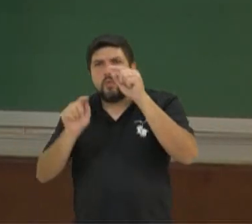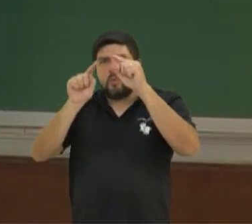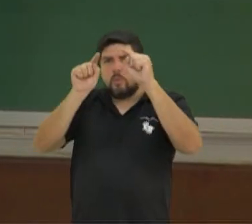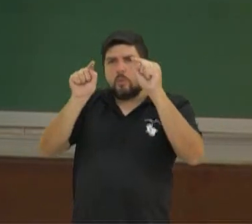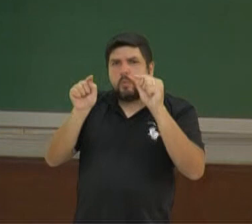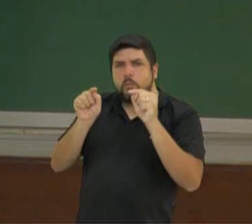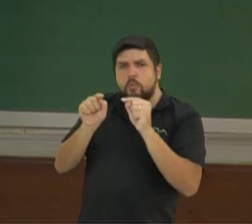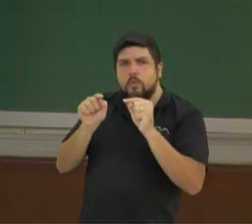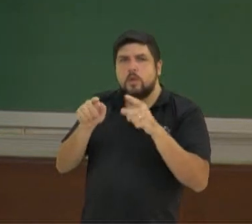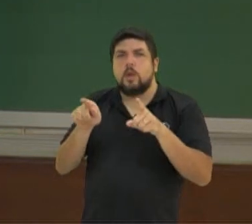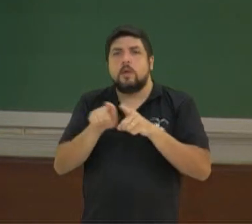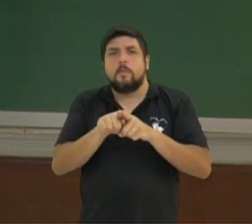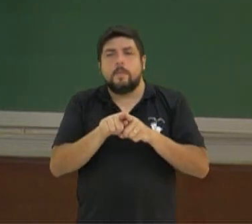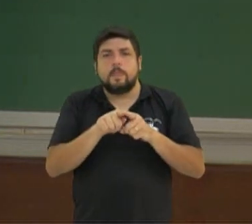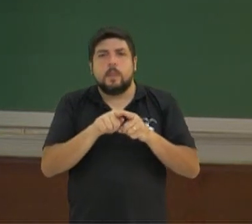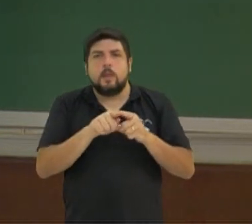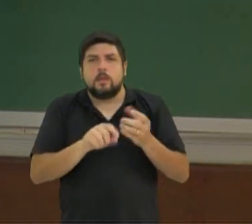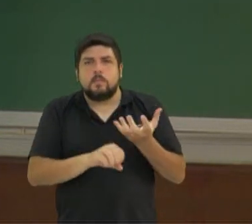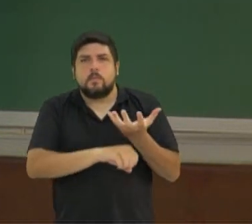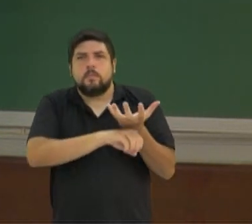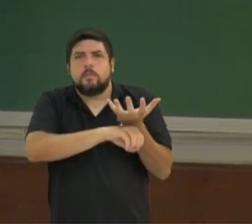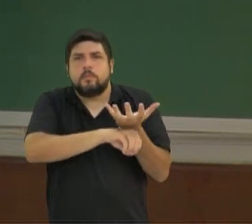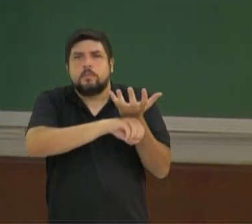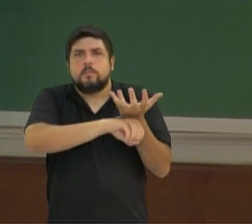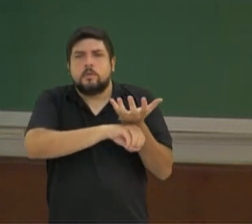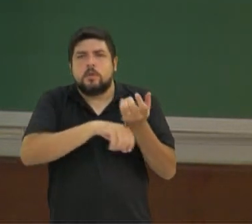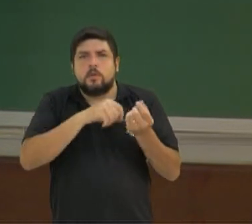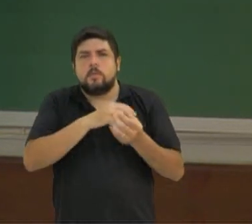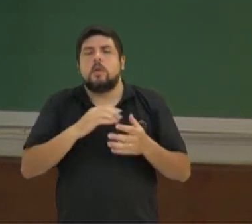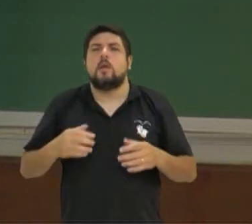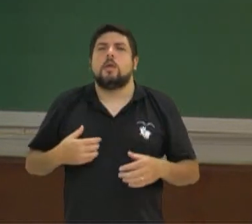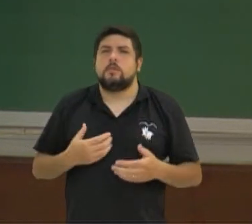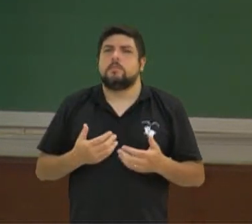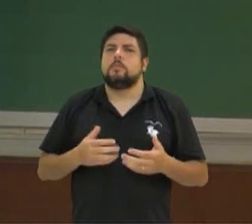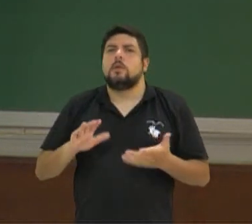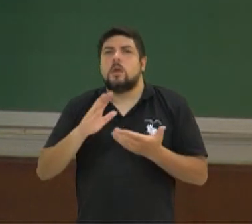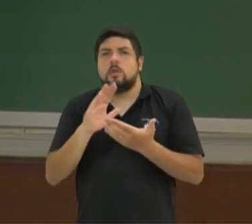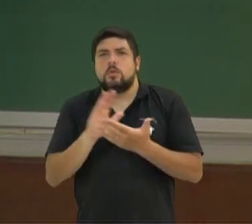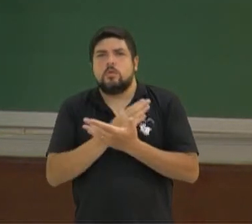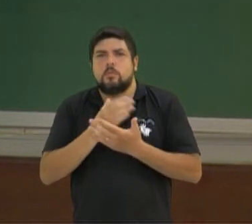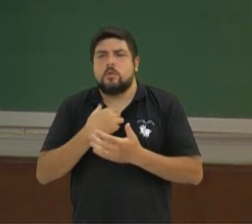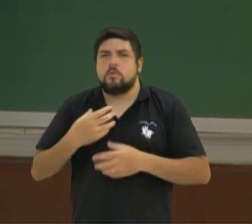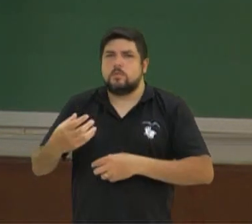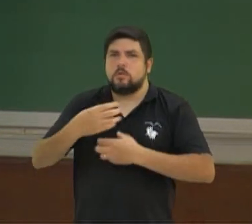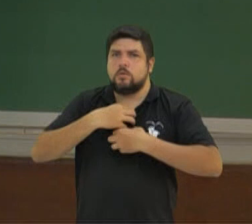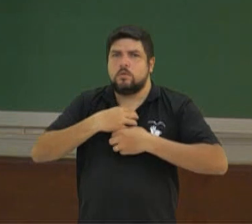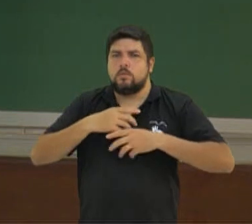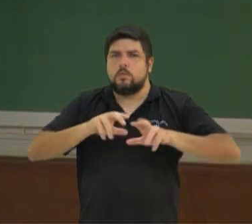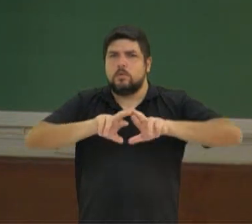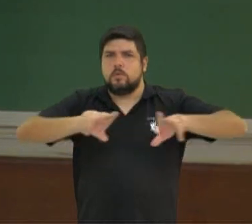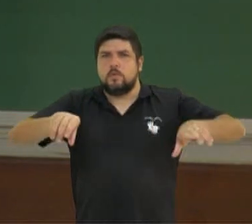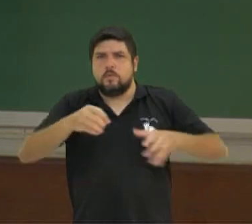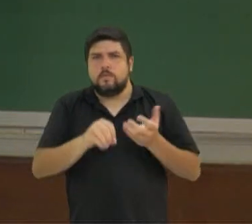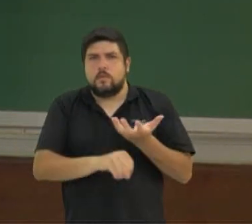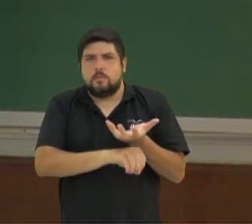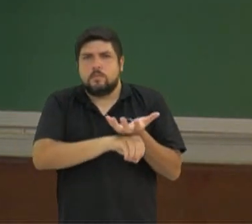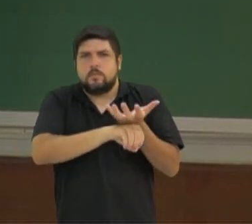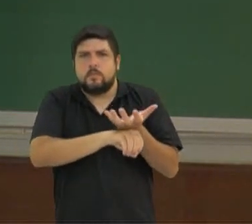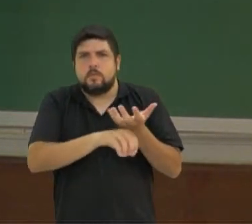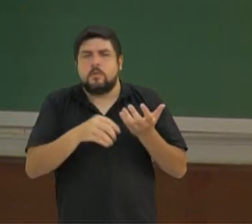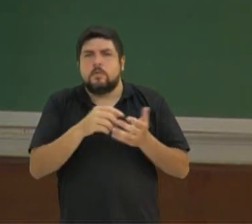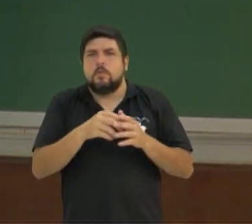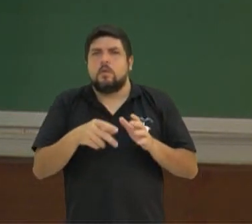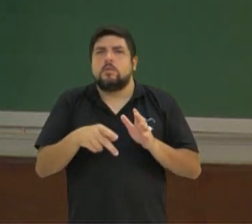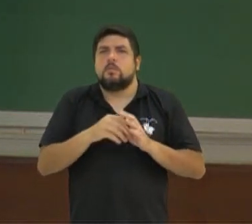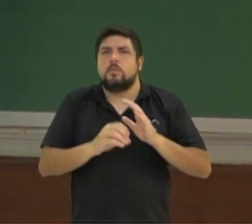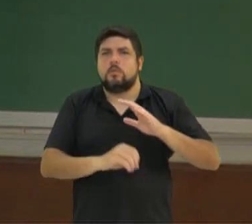a peteca utilizada para o jogo, né? Então existem algumas manifestações, alguns estilos diferentes de peteca para jogo, né?